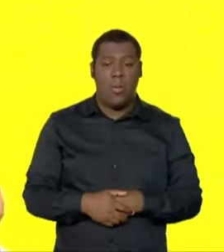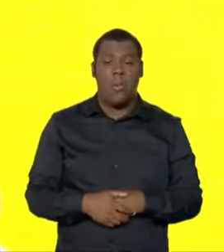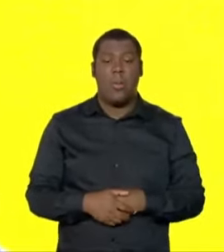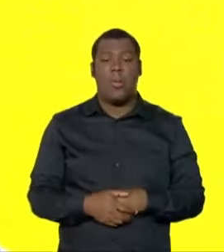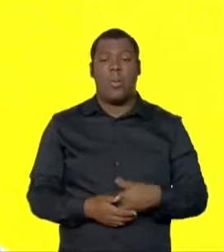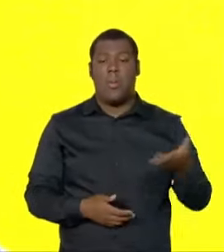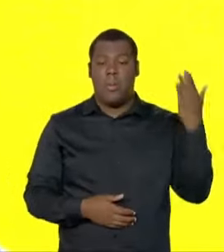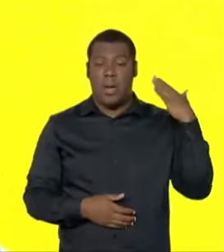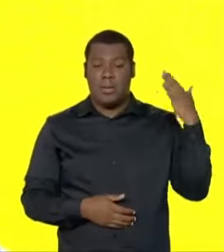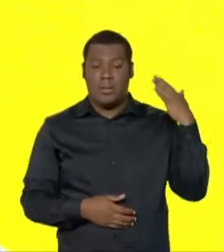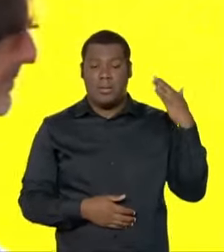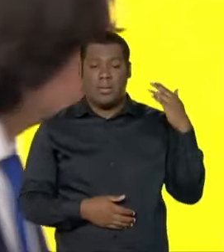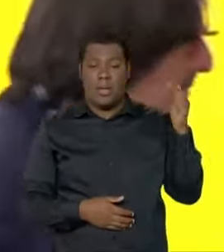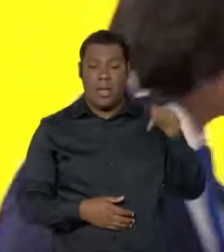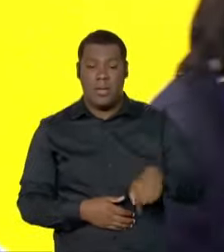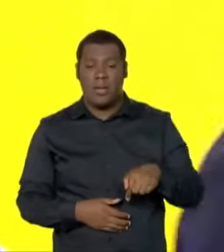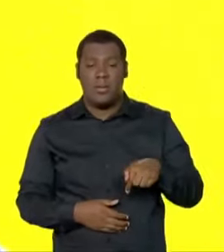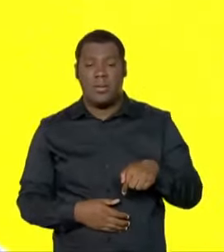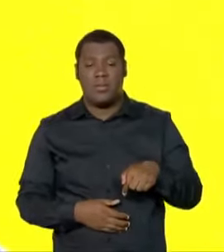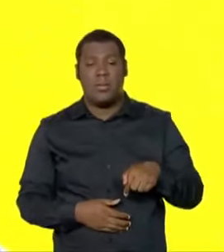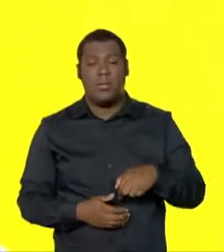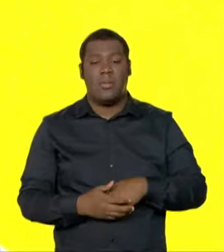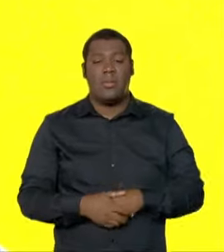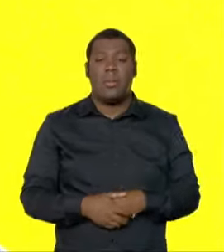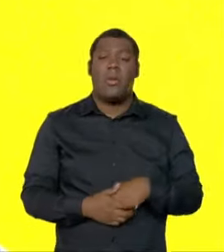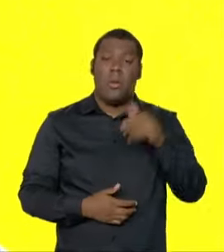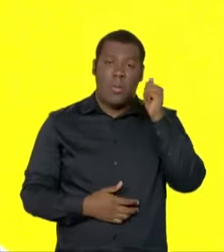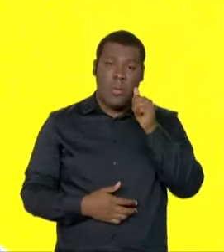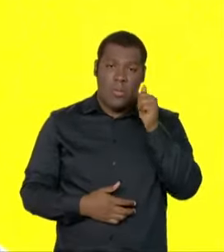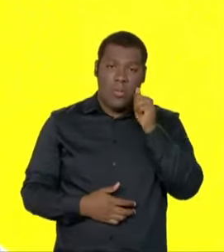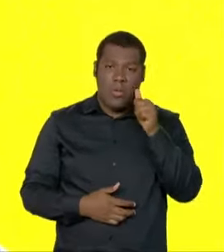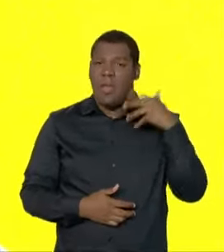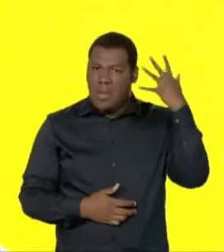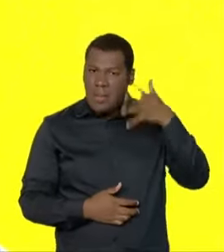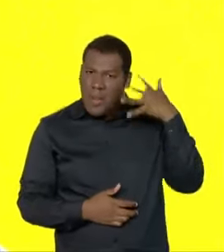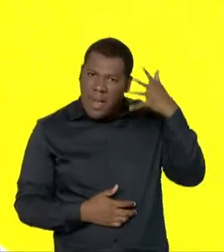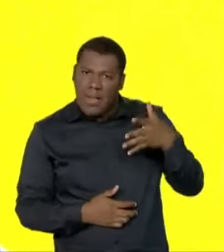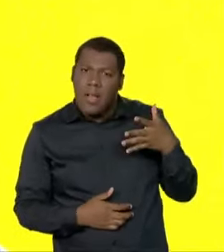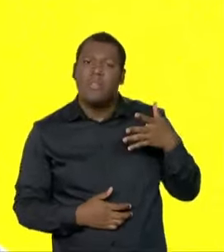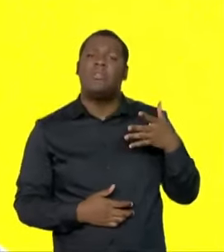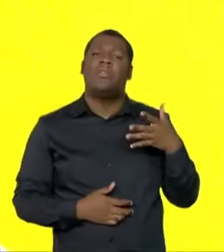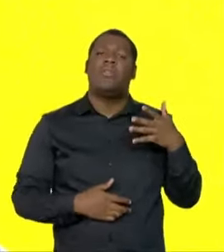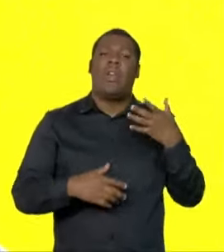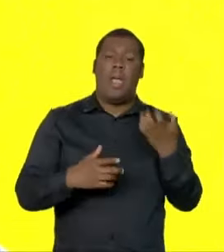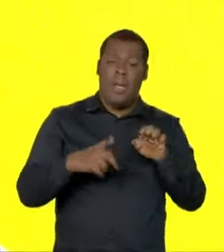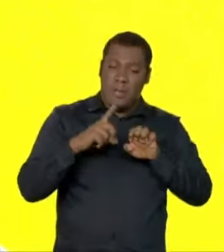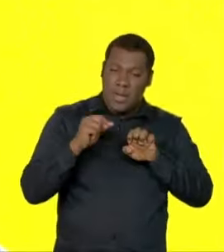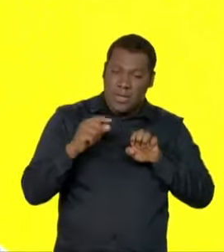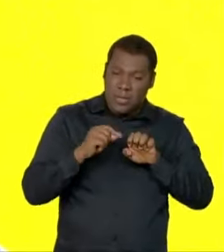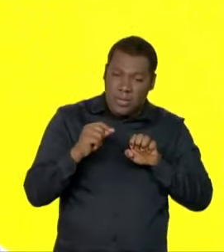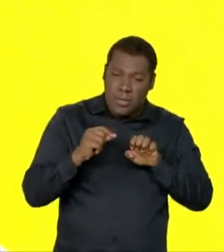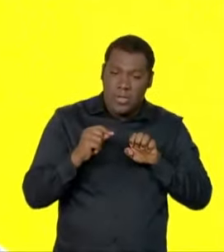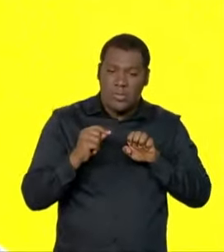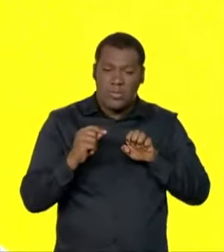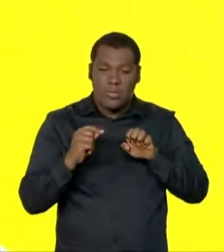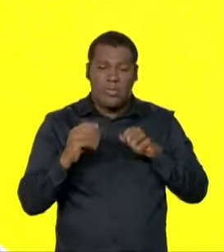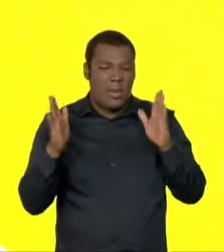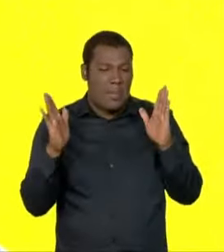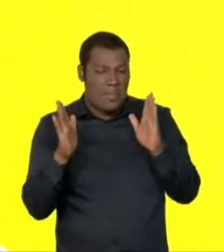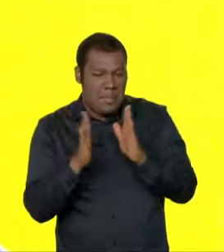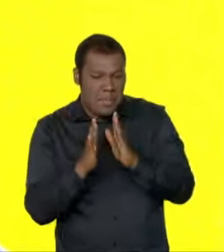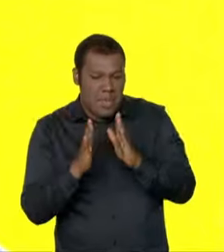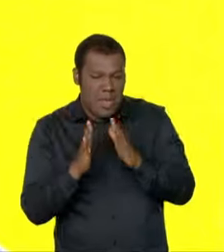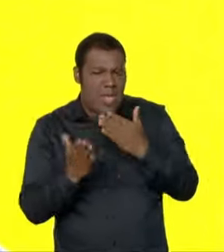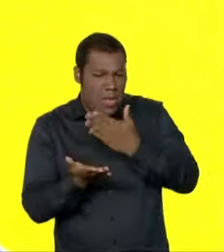depoimento aqui feito, começar pequeno, mas pensar grande. Todo negócio começa pequeno, mas você pode